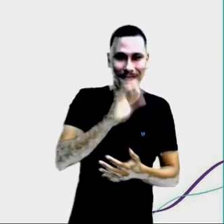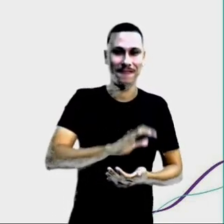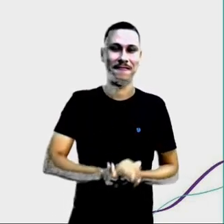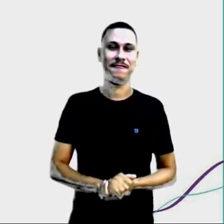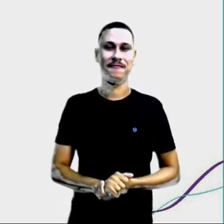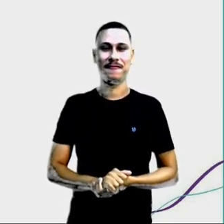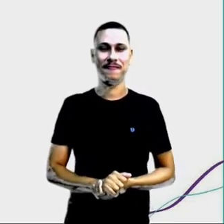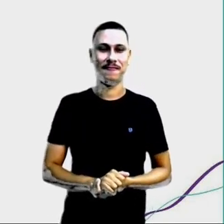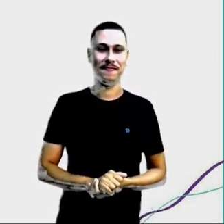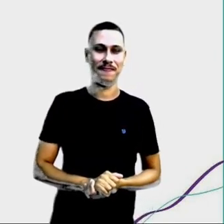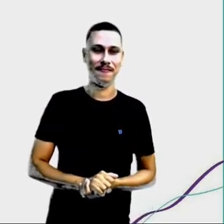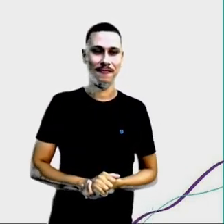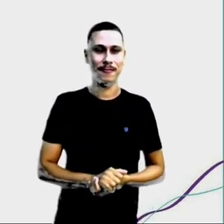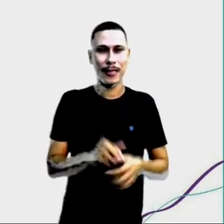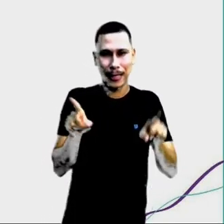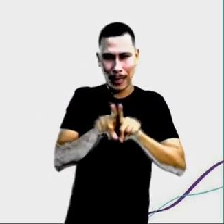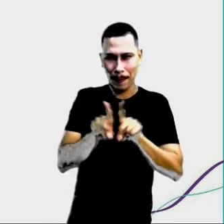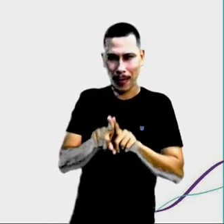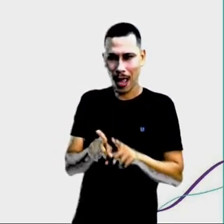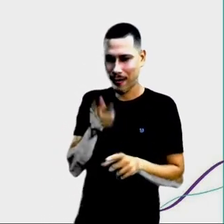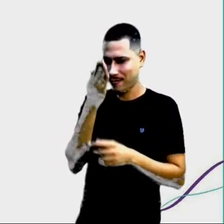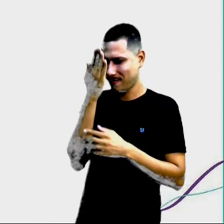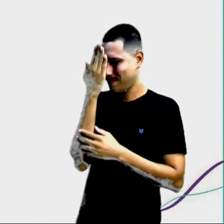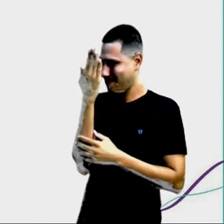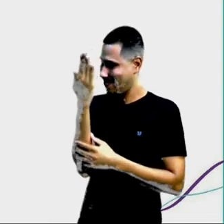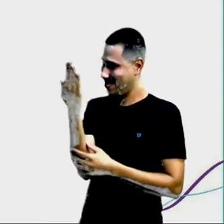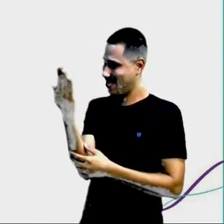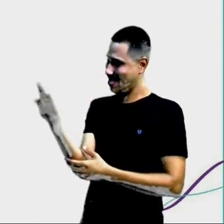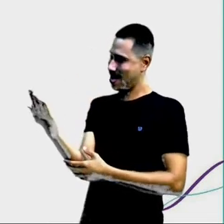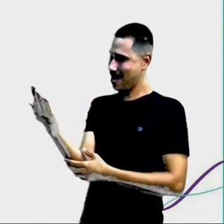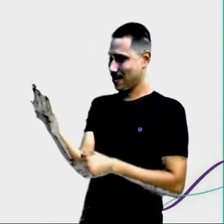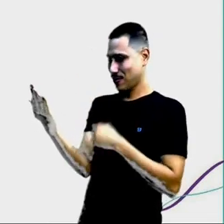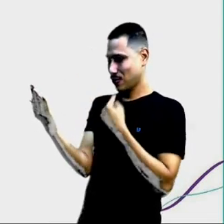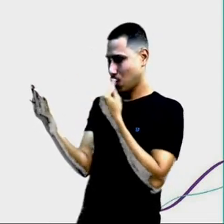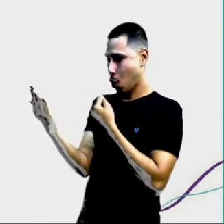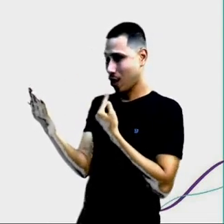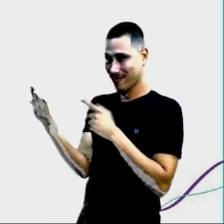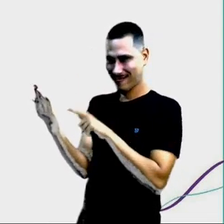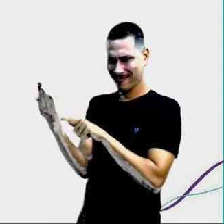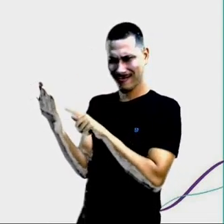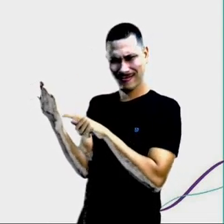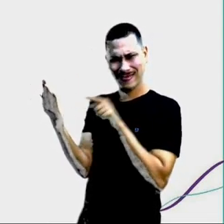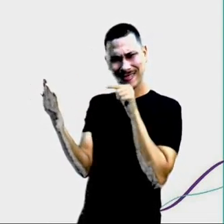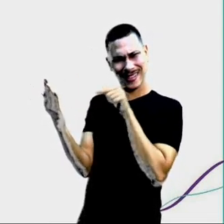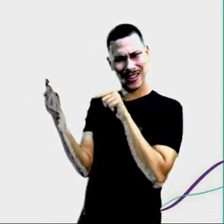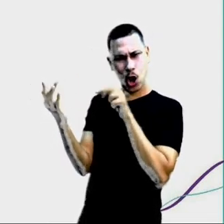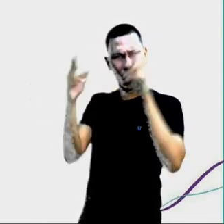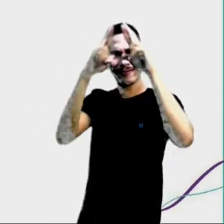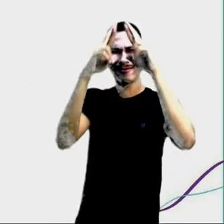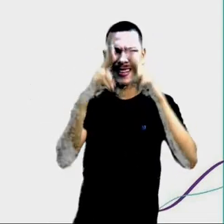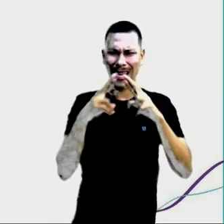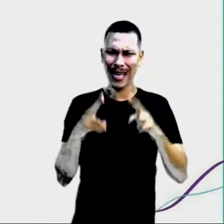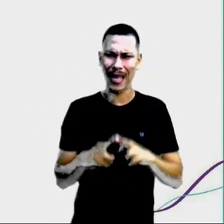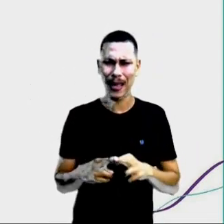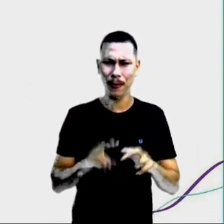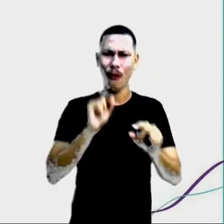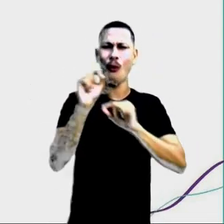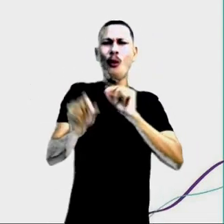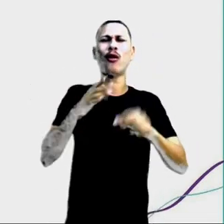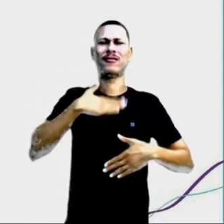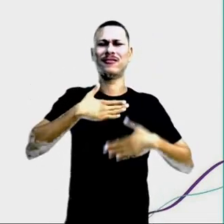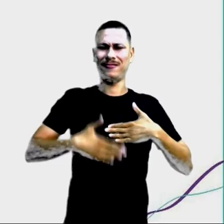Temos aqui também um espelho. O que será que temos no nosso corpo que rima com